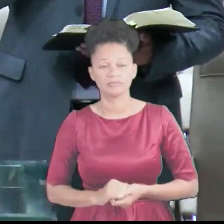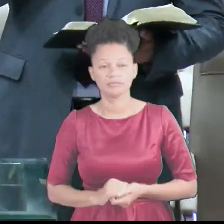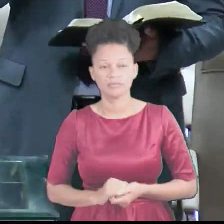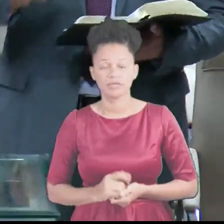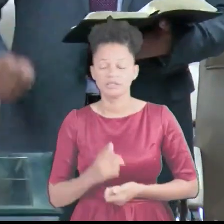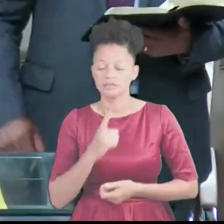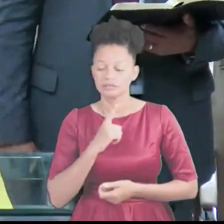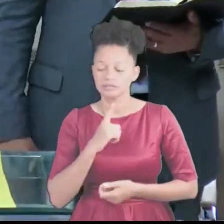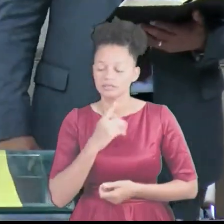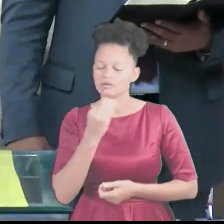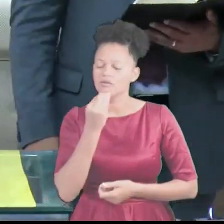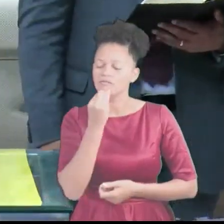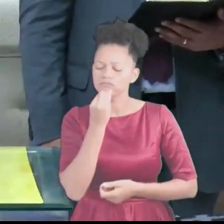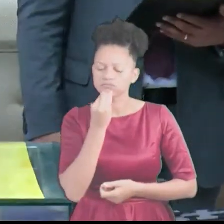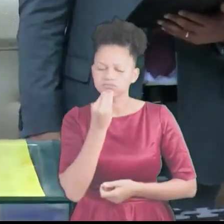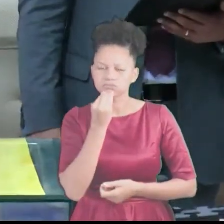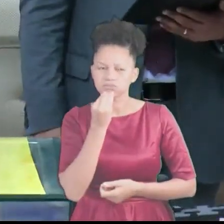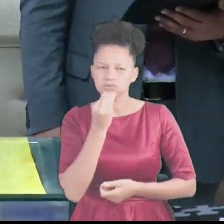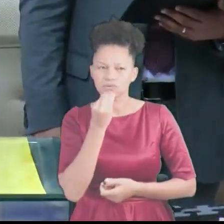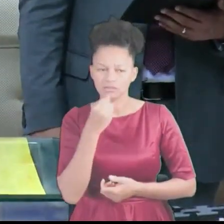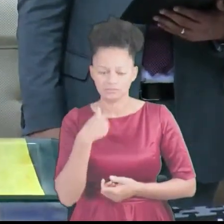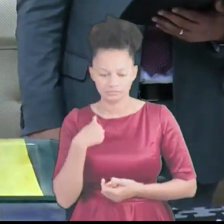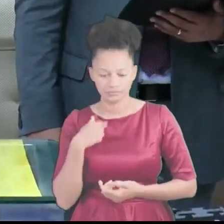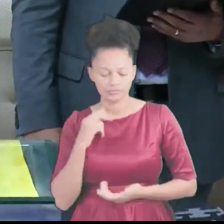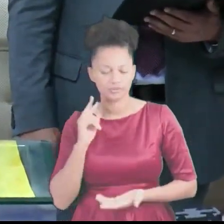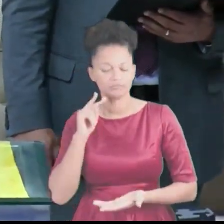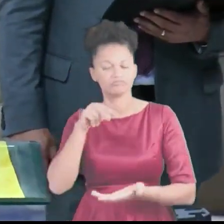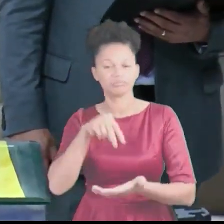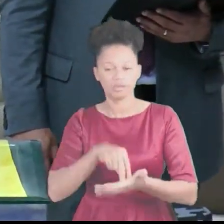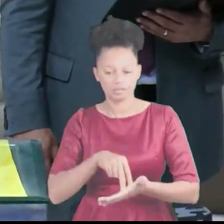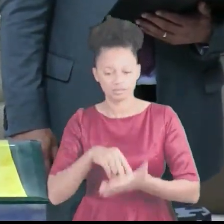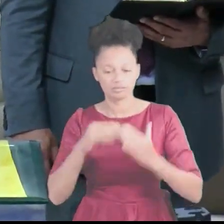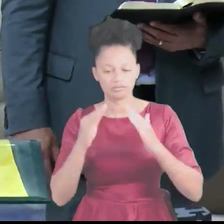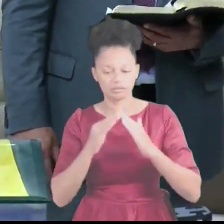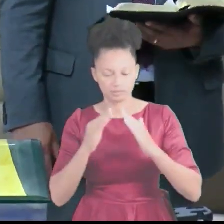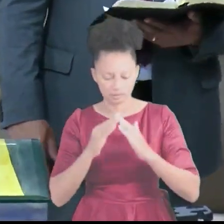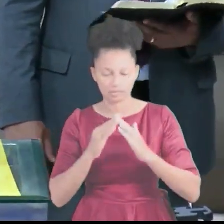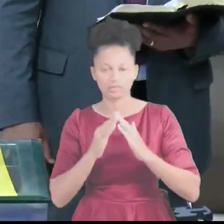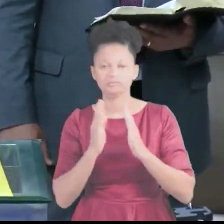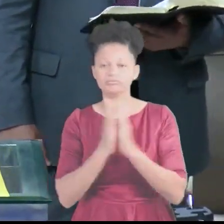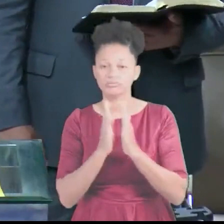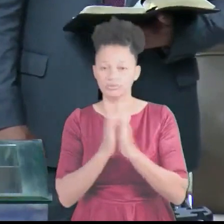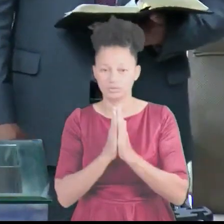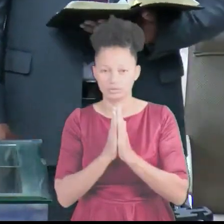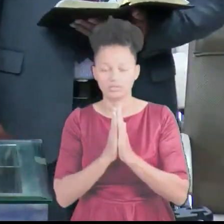ter a oportunidade de aqui nesta casa de oração, nossa igreja mãe,